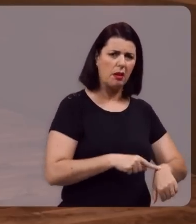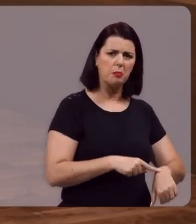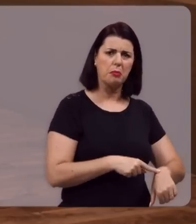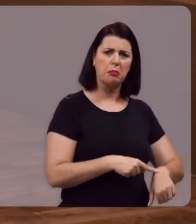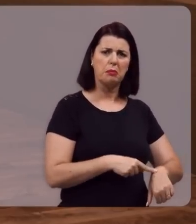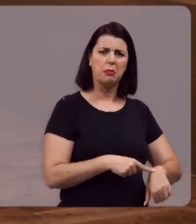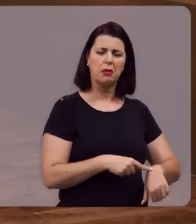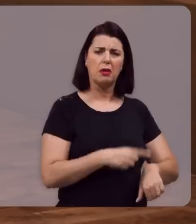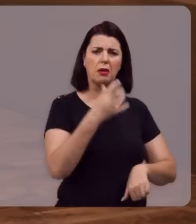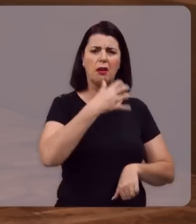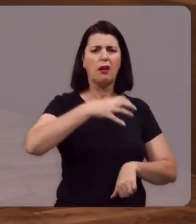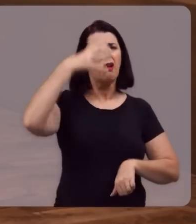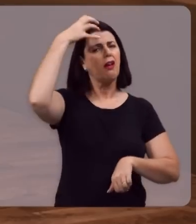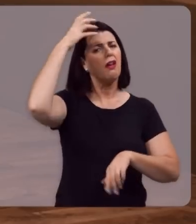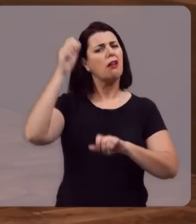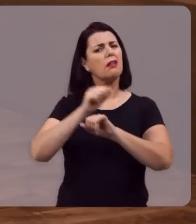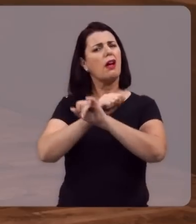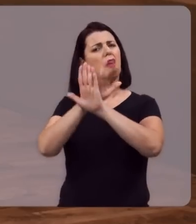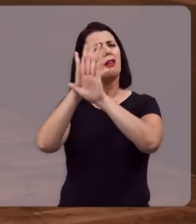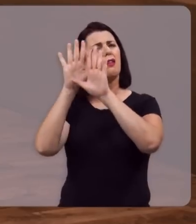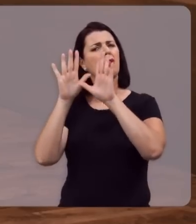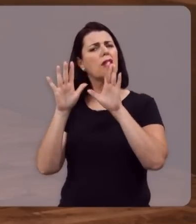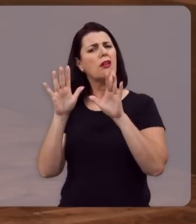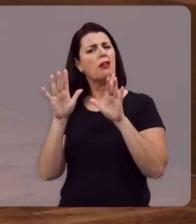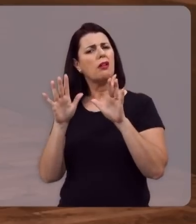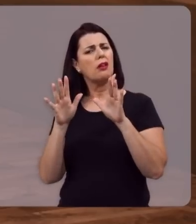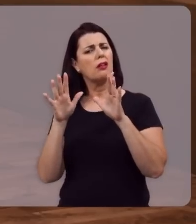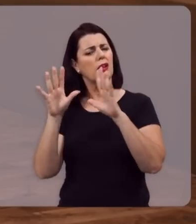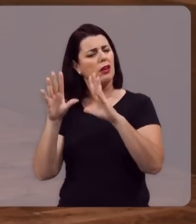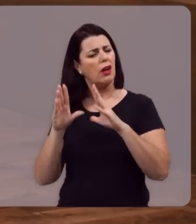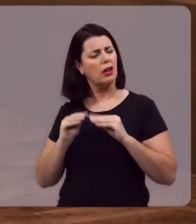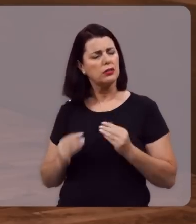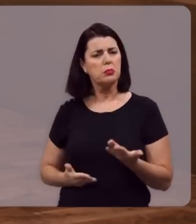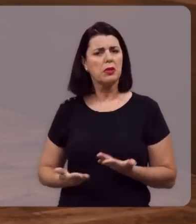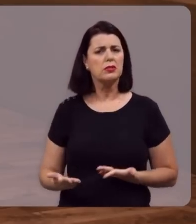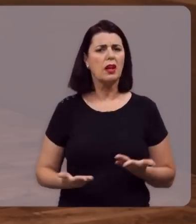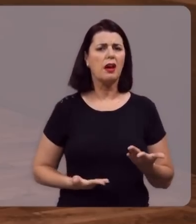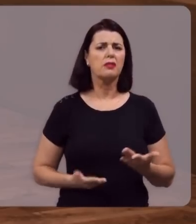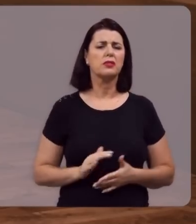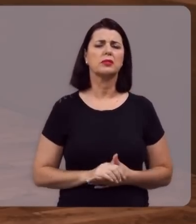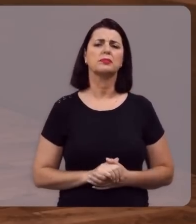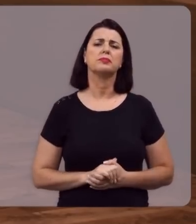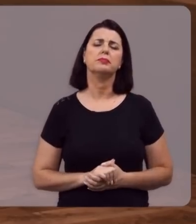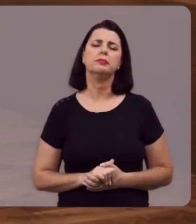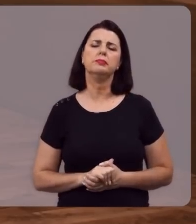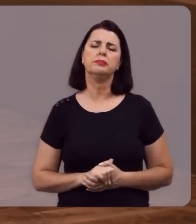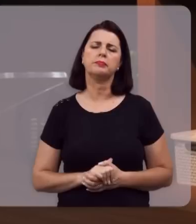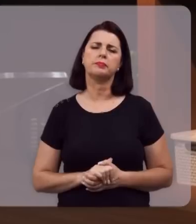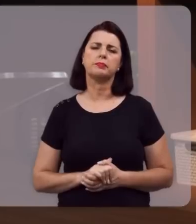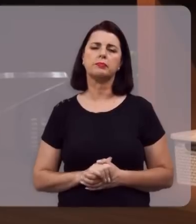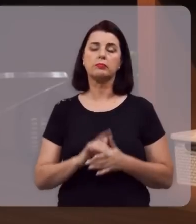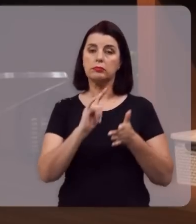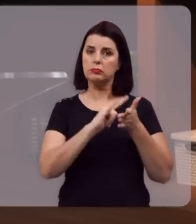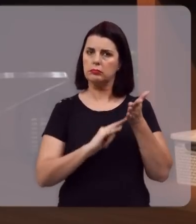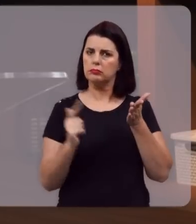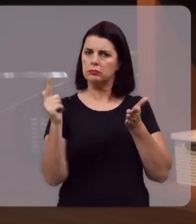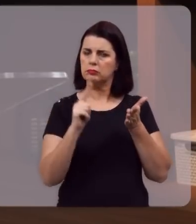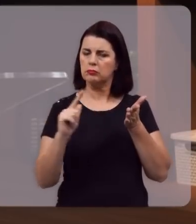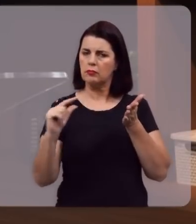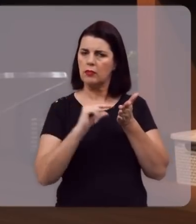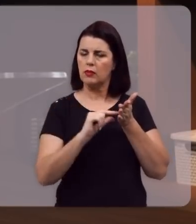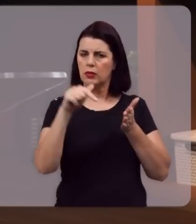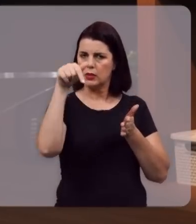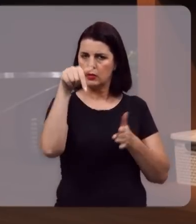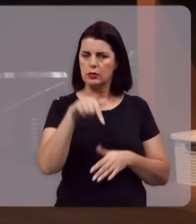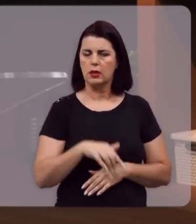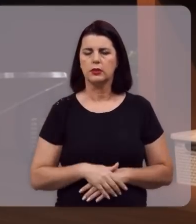sendo o Rei da glória, assumiu uma forma de servo. O texto prossegue